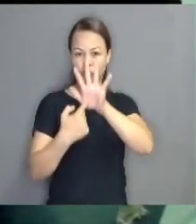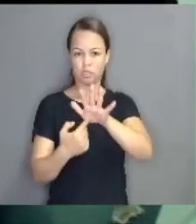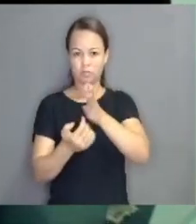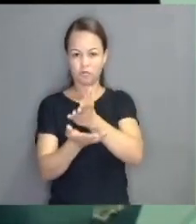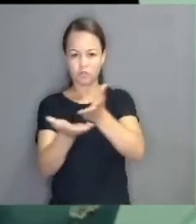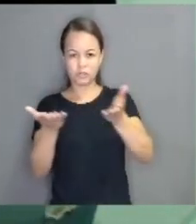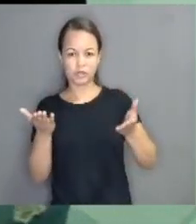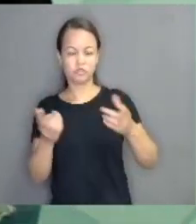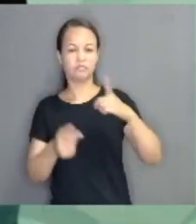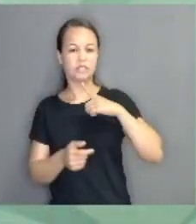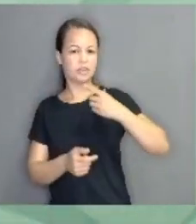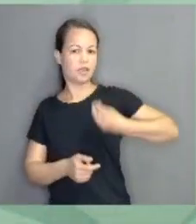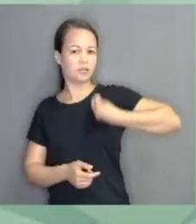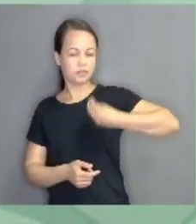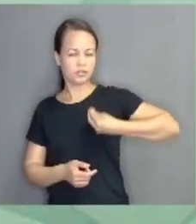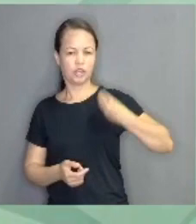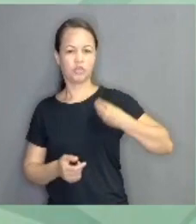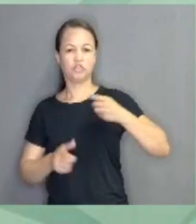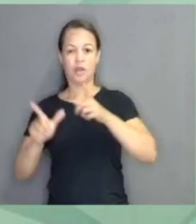lugares.